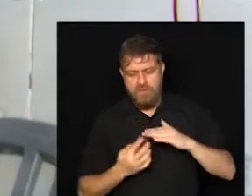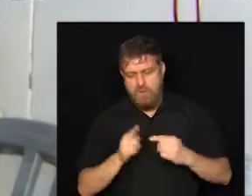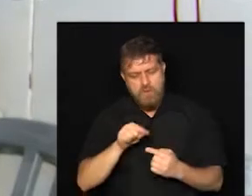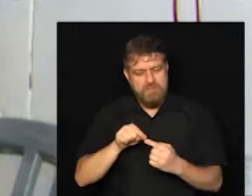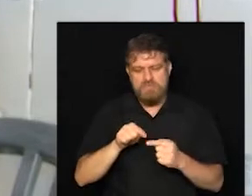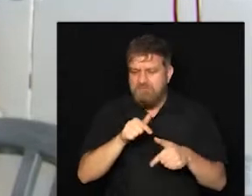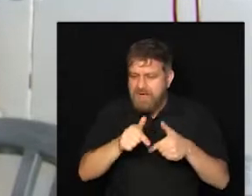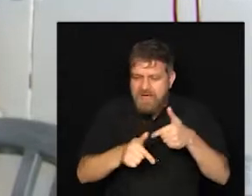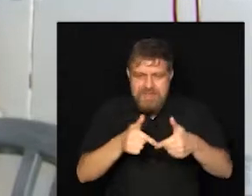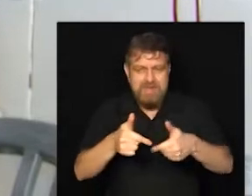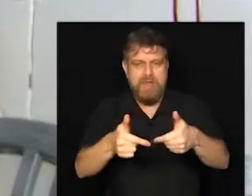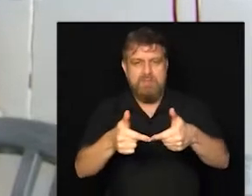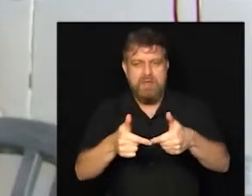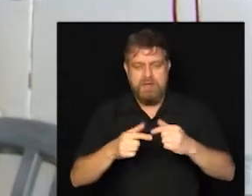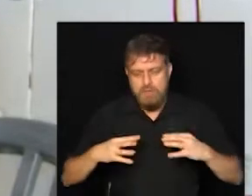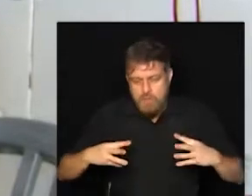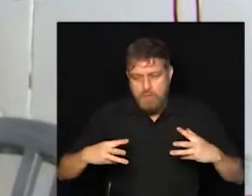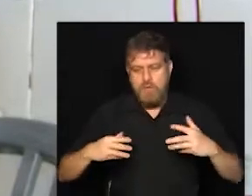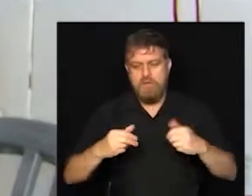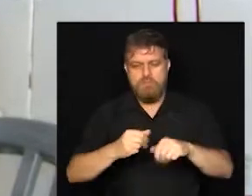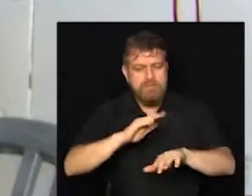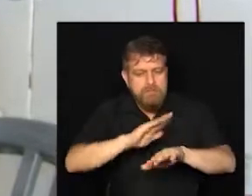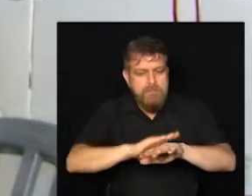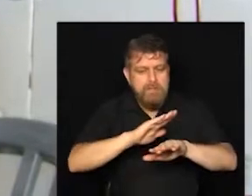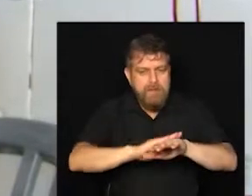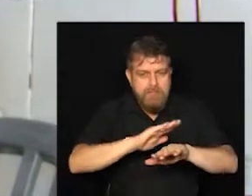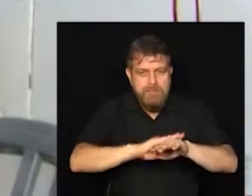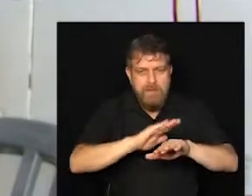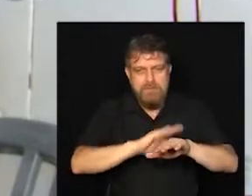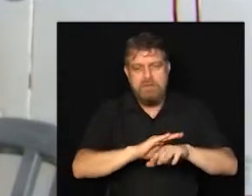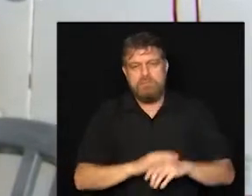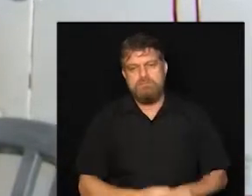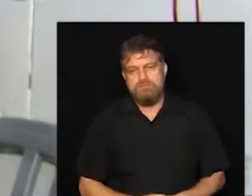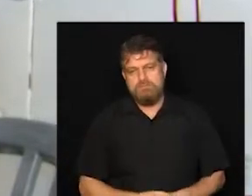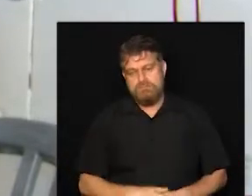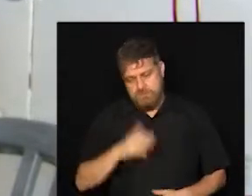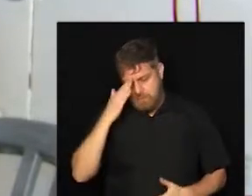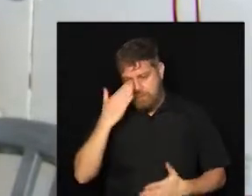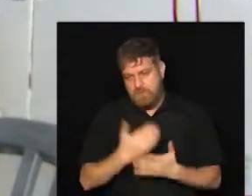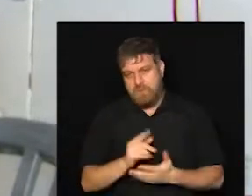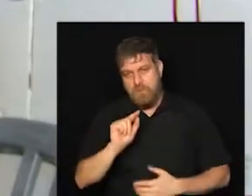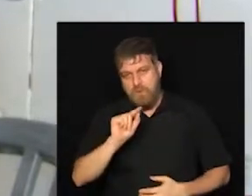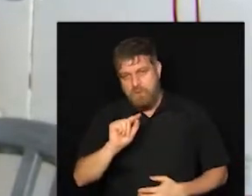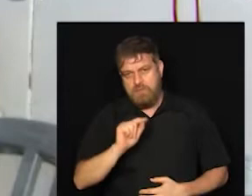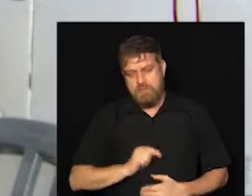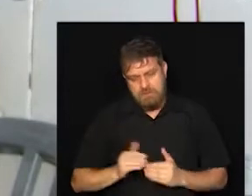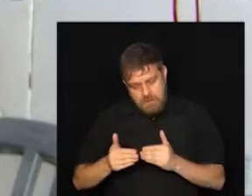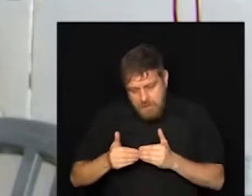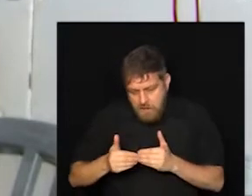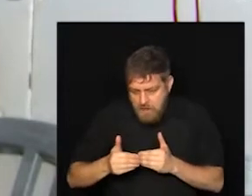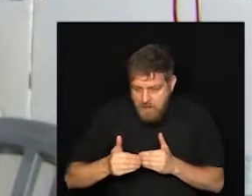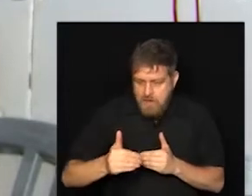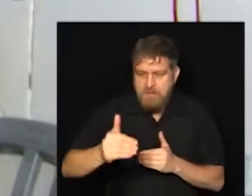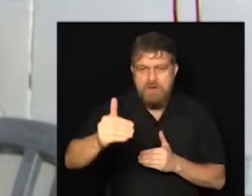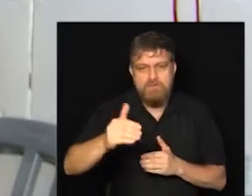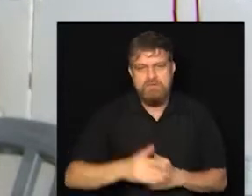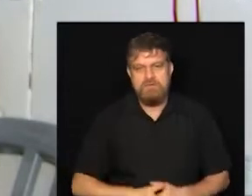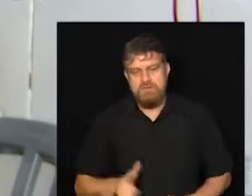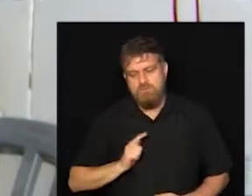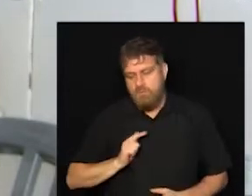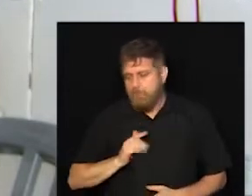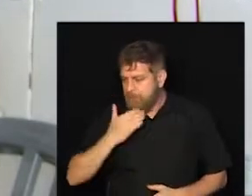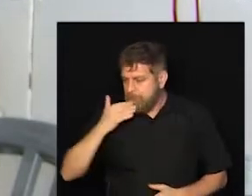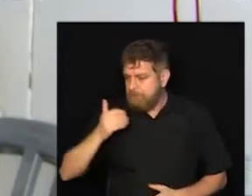É trabalhar, né? Tudo é trabalho. Tudo é trabalho. E eu creio que daqui para frente agora é